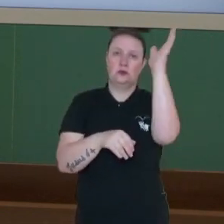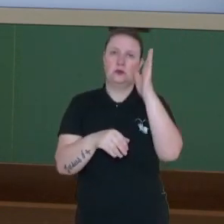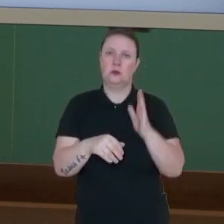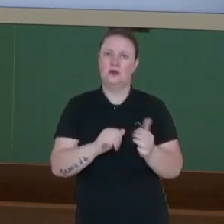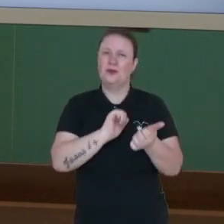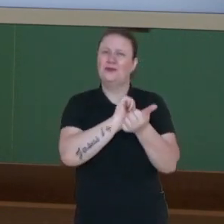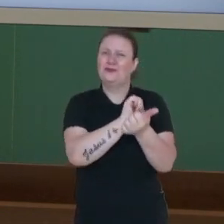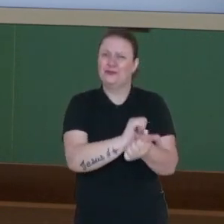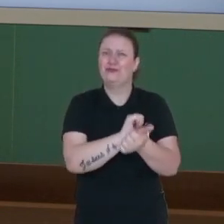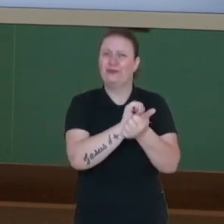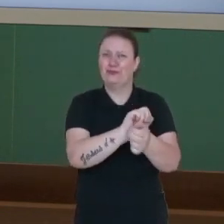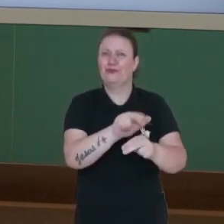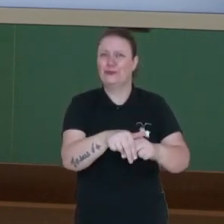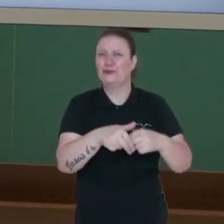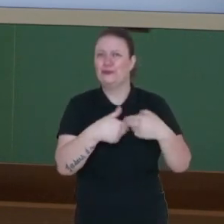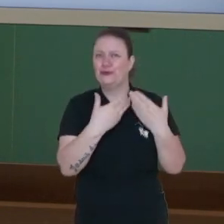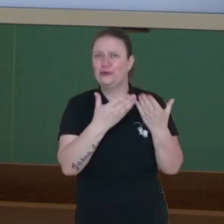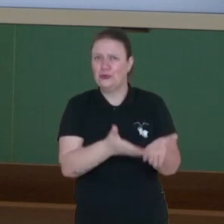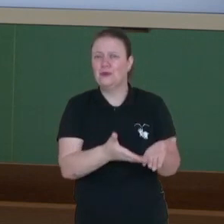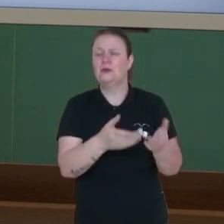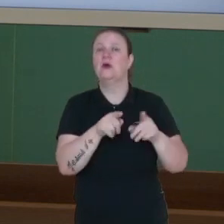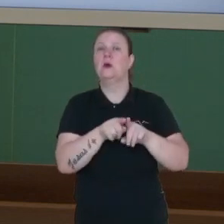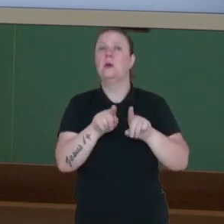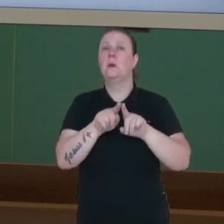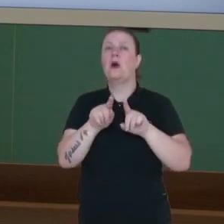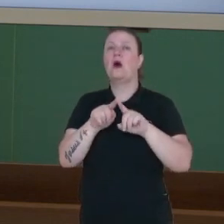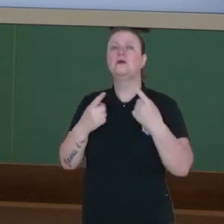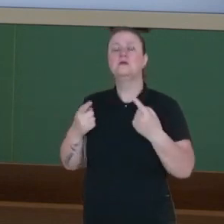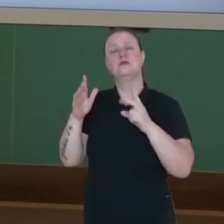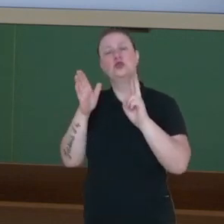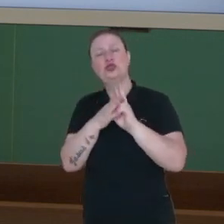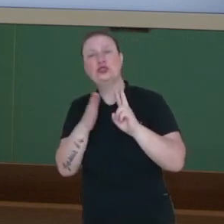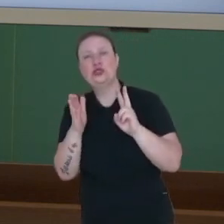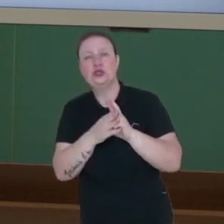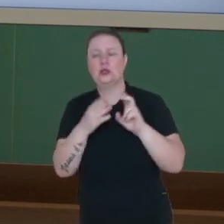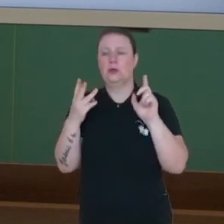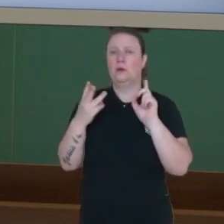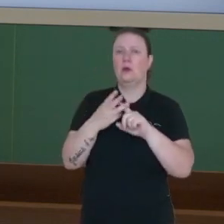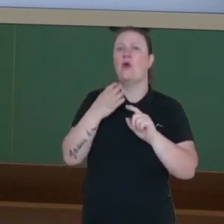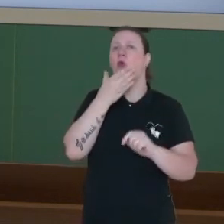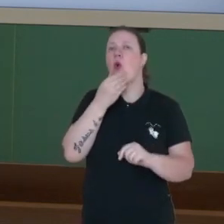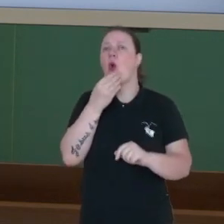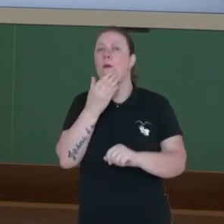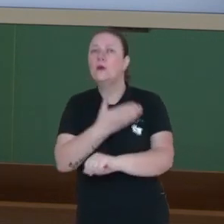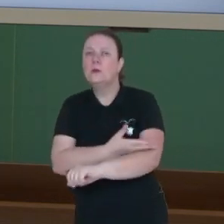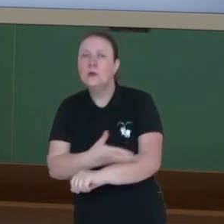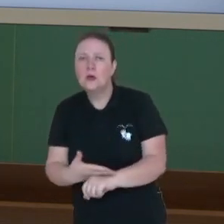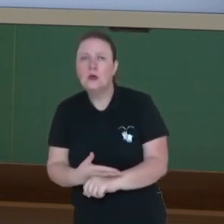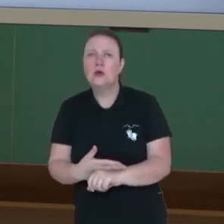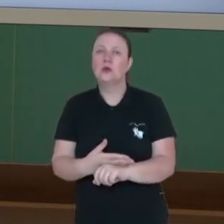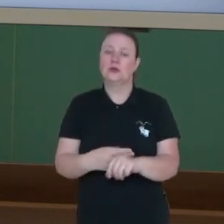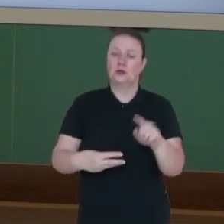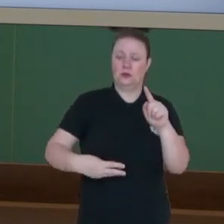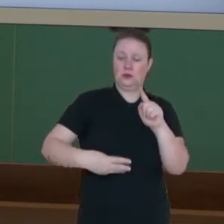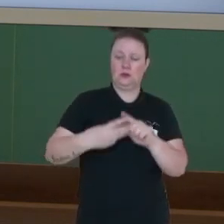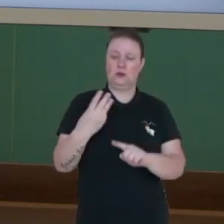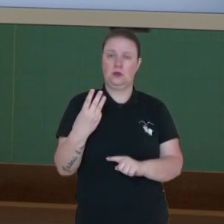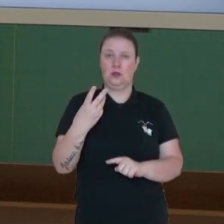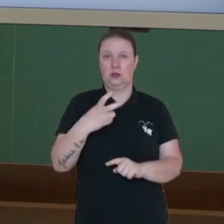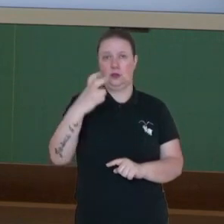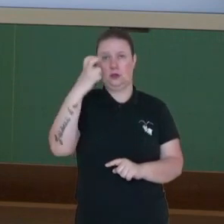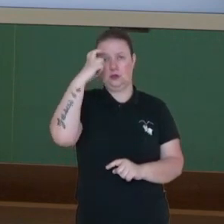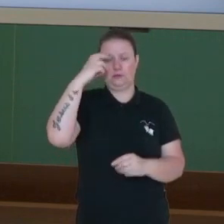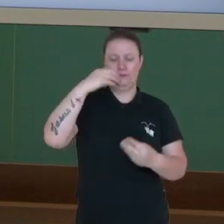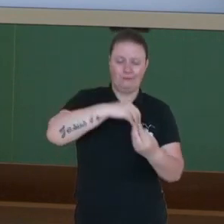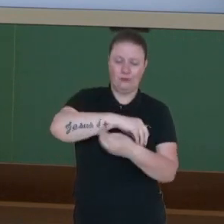séculos aqui no Brasil. E é esse agrupamento, essa confluência de etnias que vai formar o povo